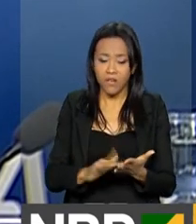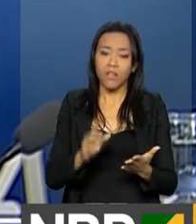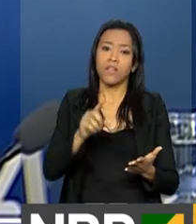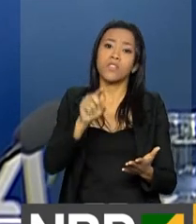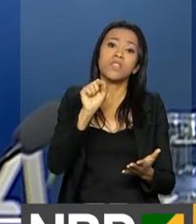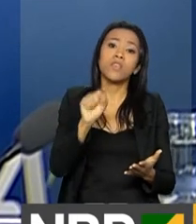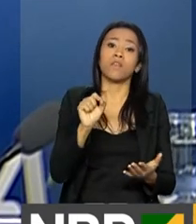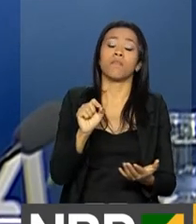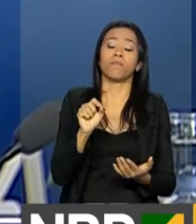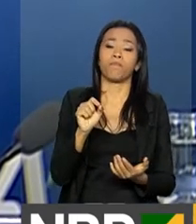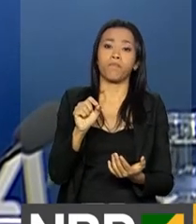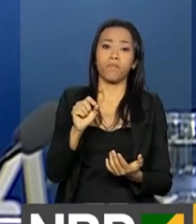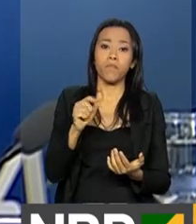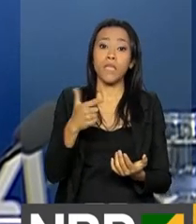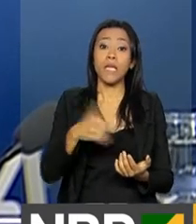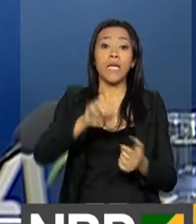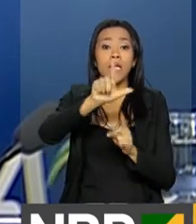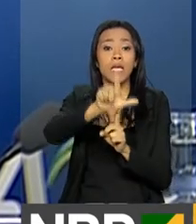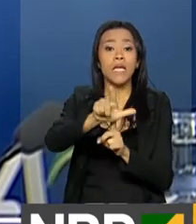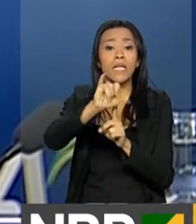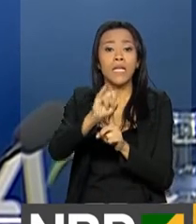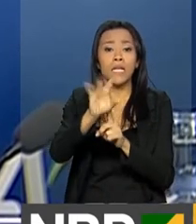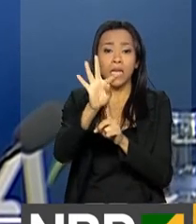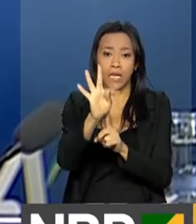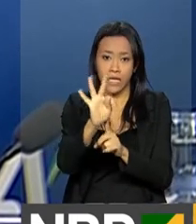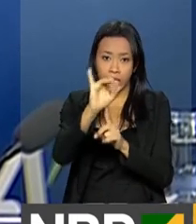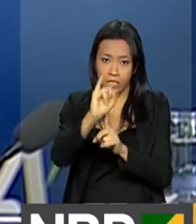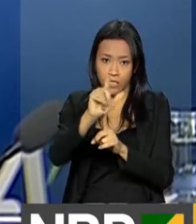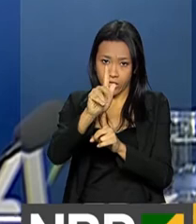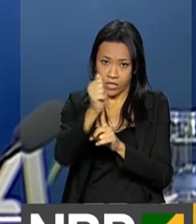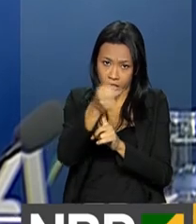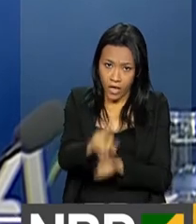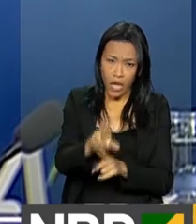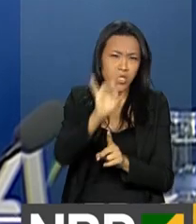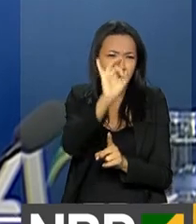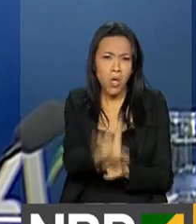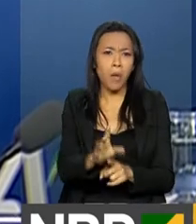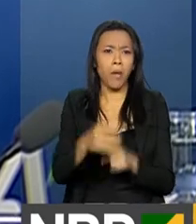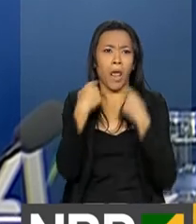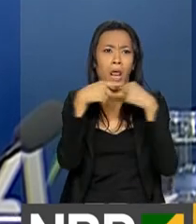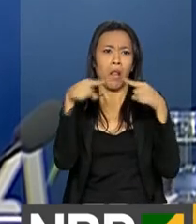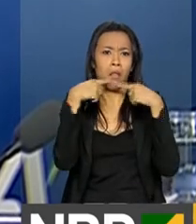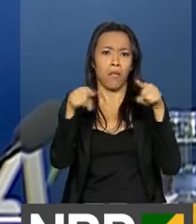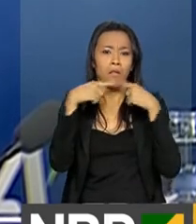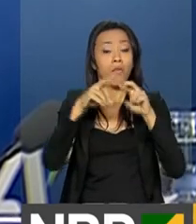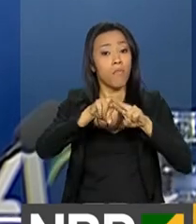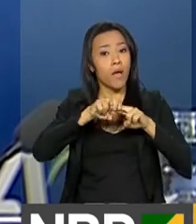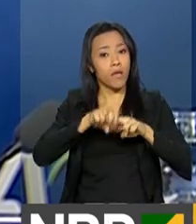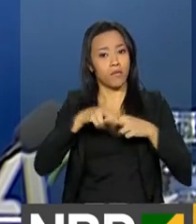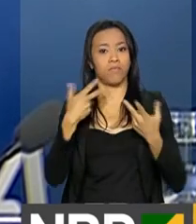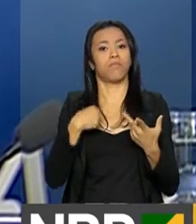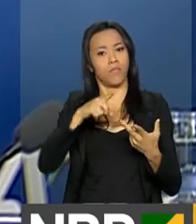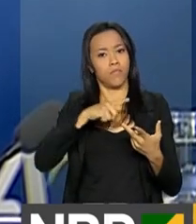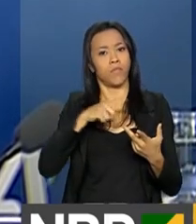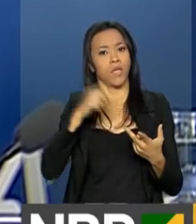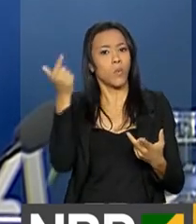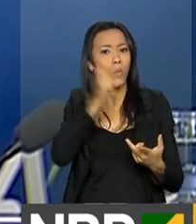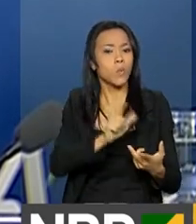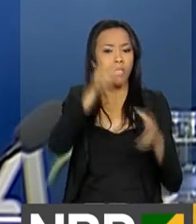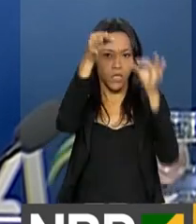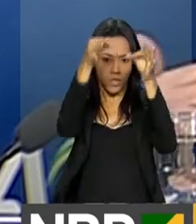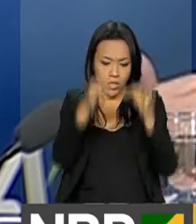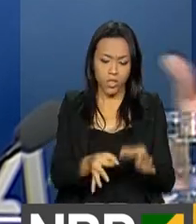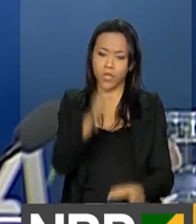que você não deve litigar apenas por litigar, mas deve litigar para buscar justiça. E hoje, confesso, nos últimos tempos,